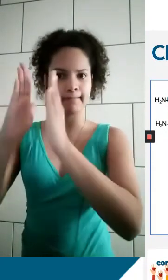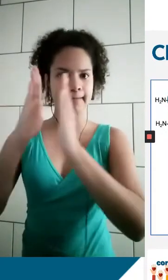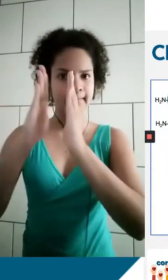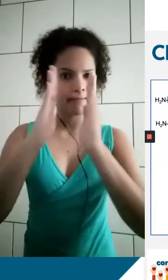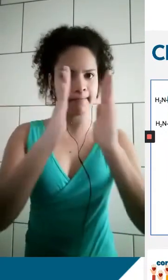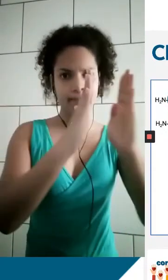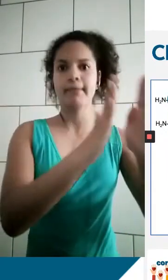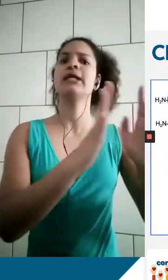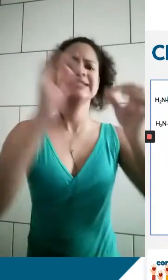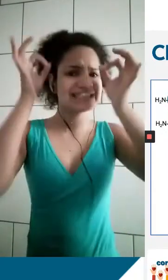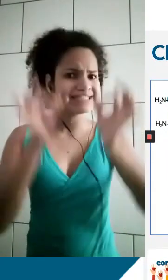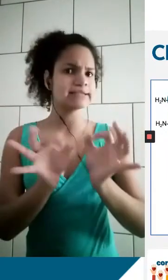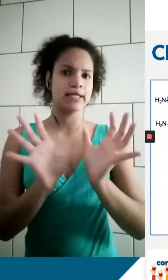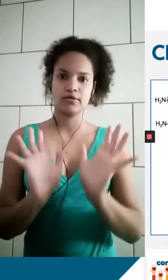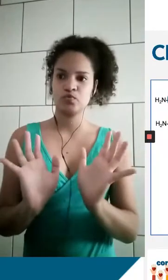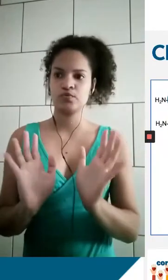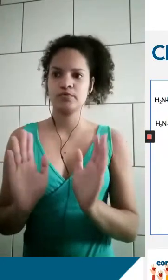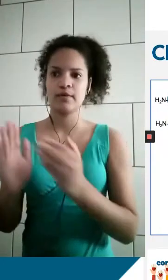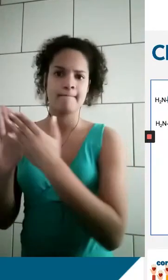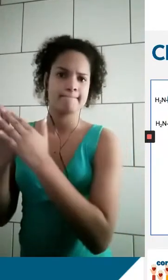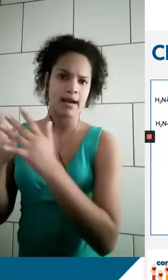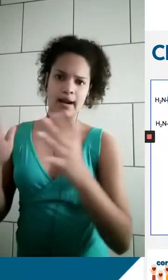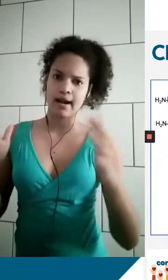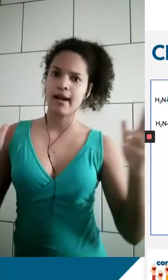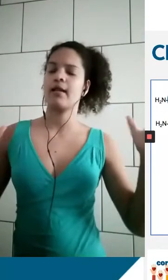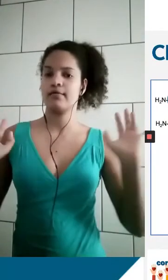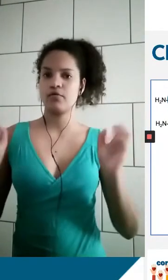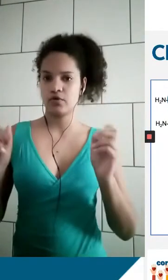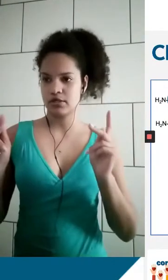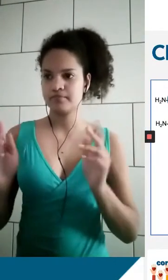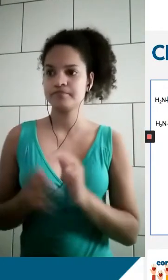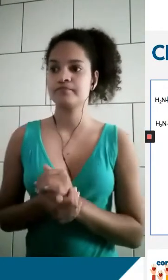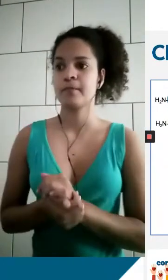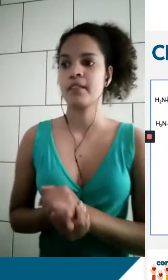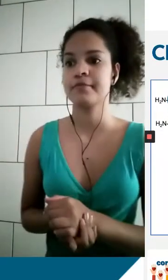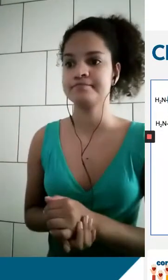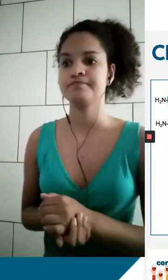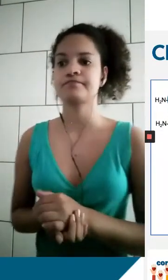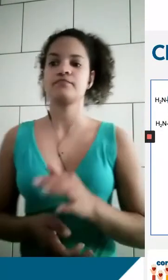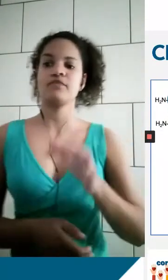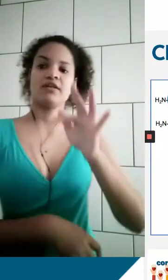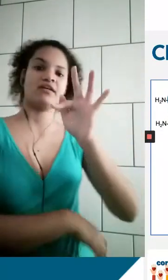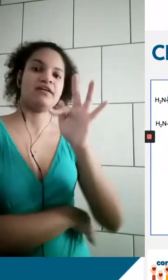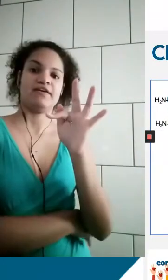Glicina, e vai embora, né? As outras sequências de aminoácidos.